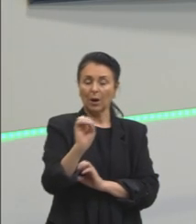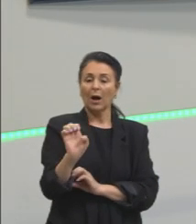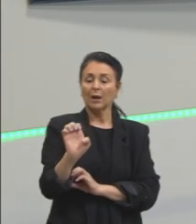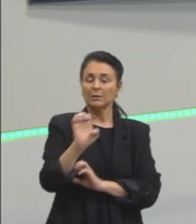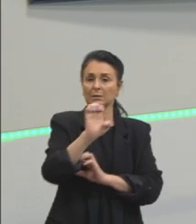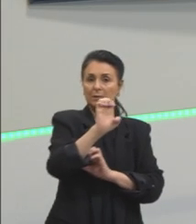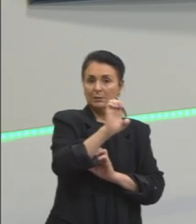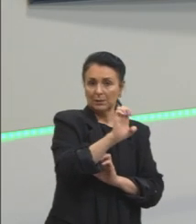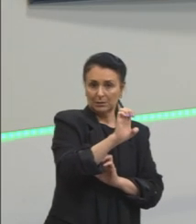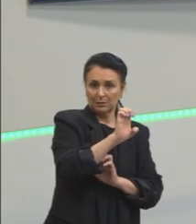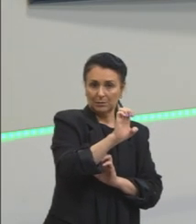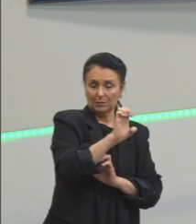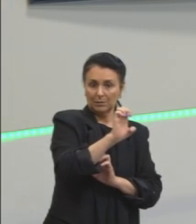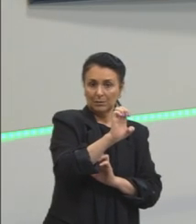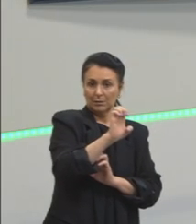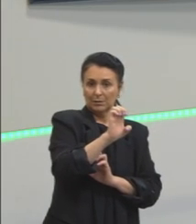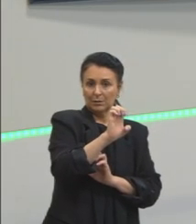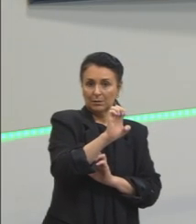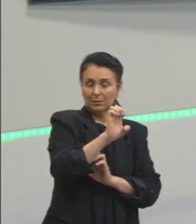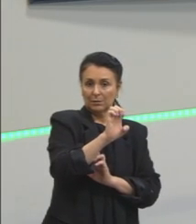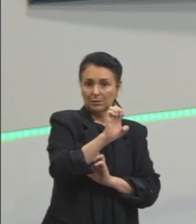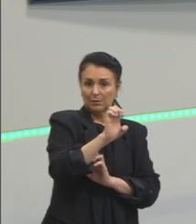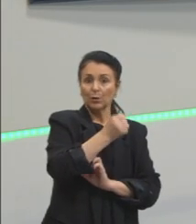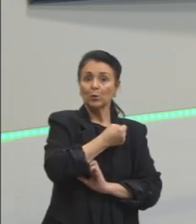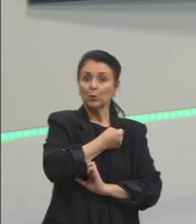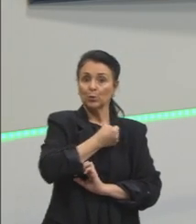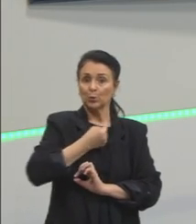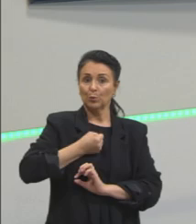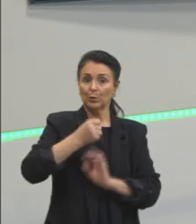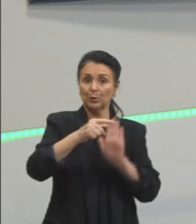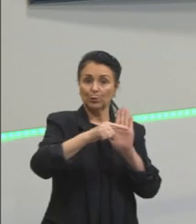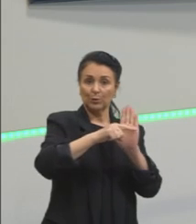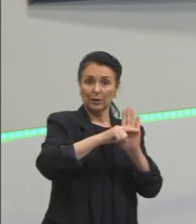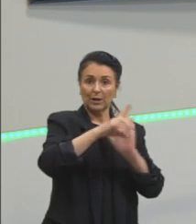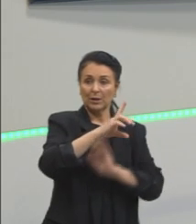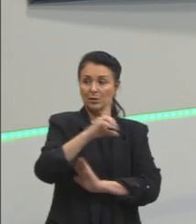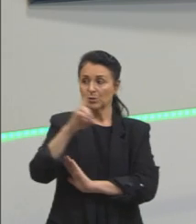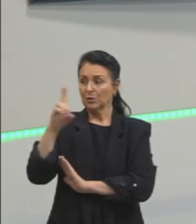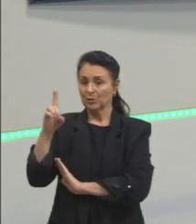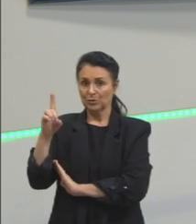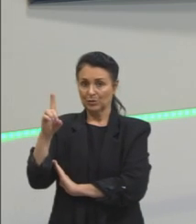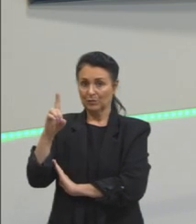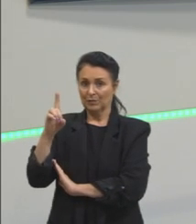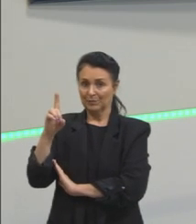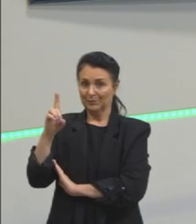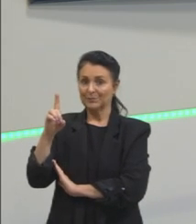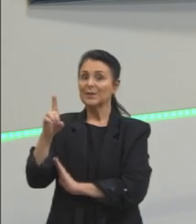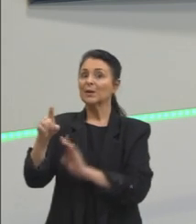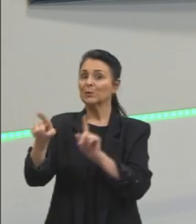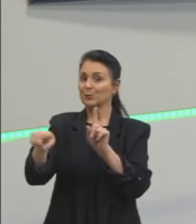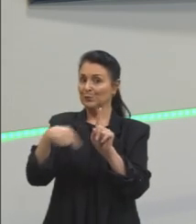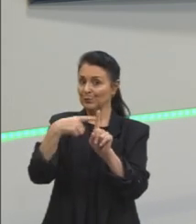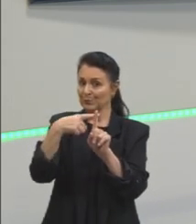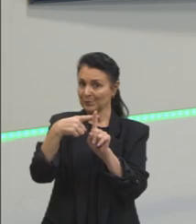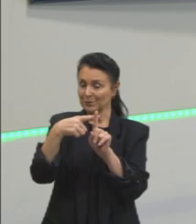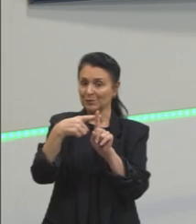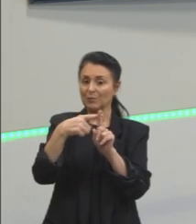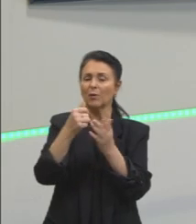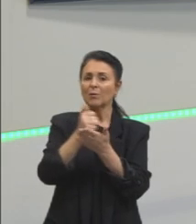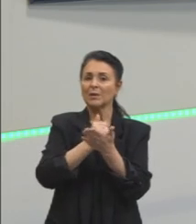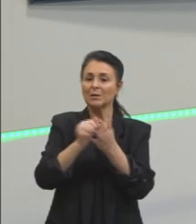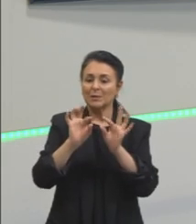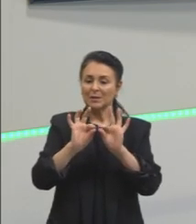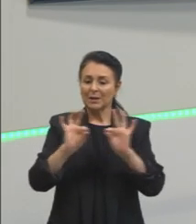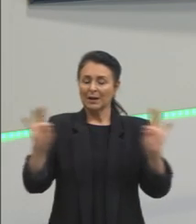esquerda então fica sendo 10 números negativos à direita do zero então nós temos um números positivos e basicamente